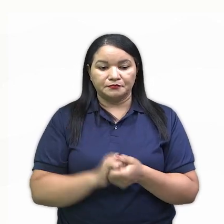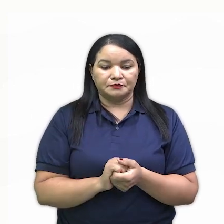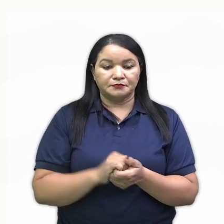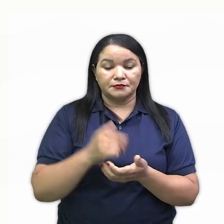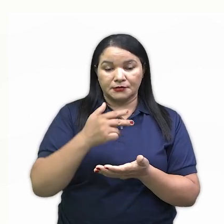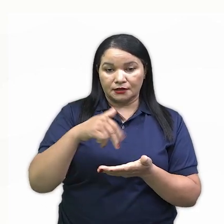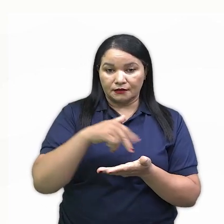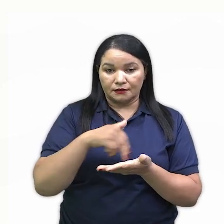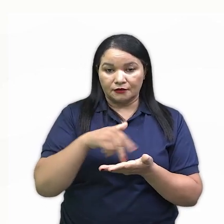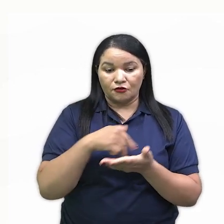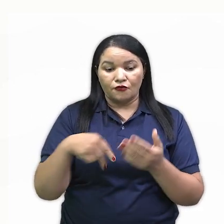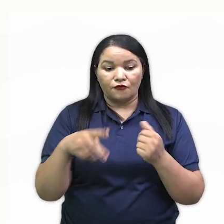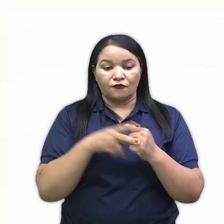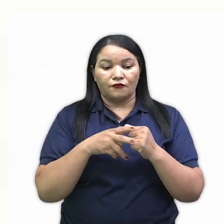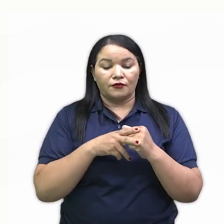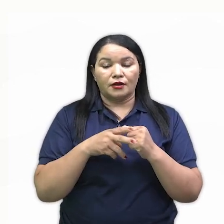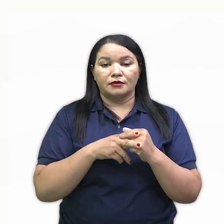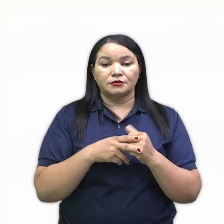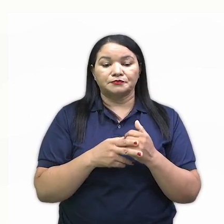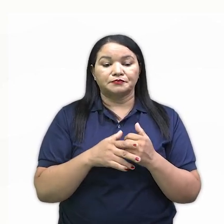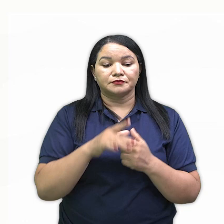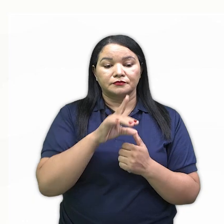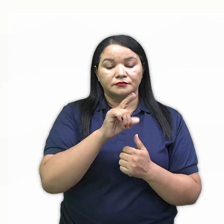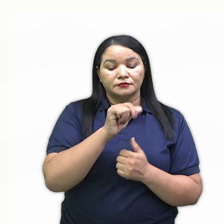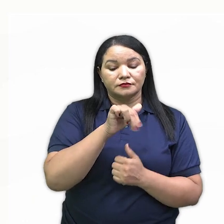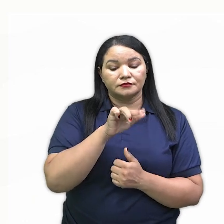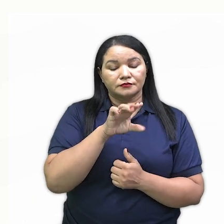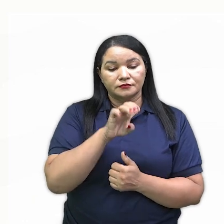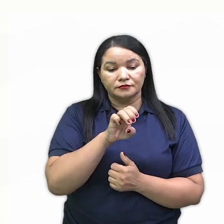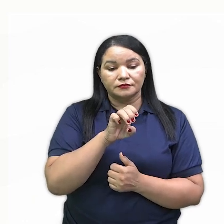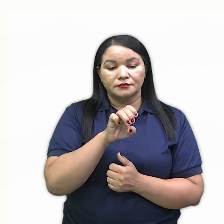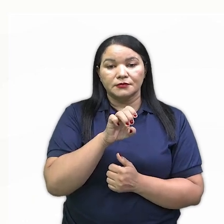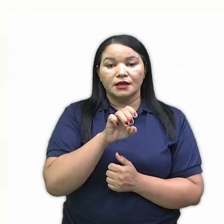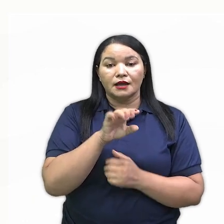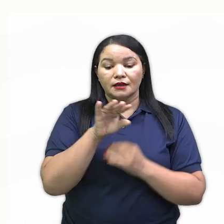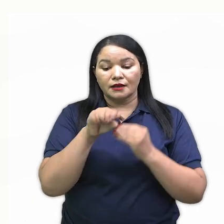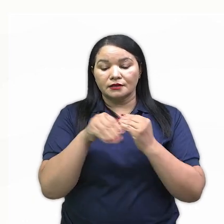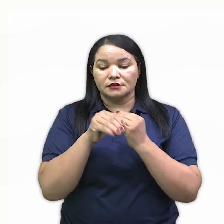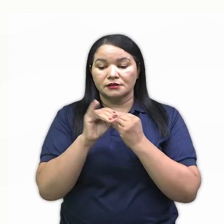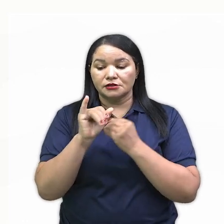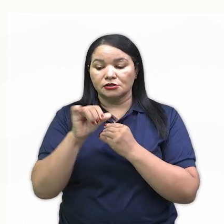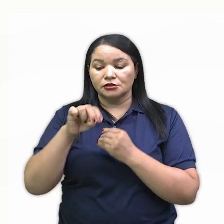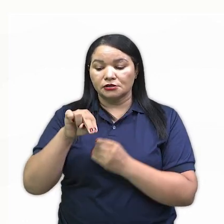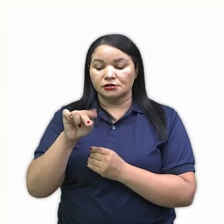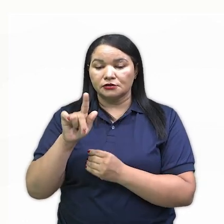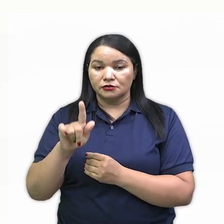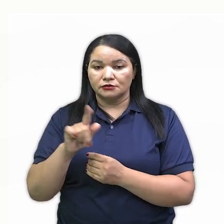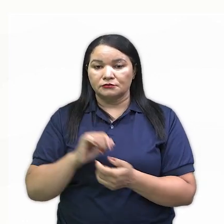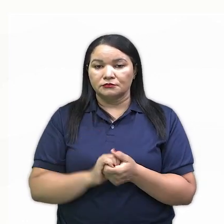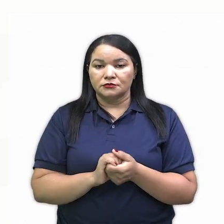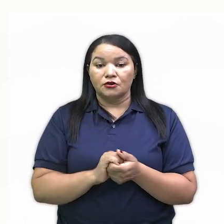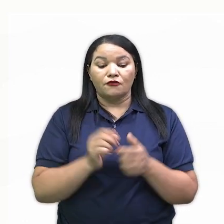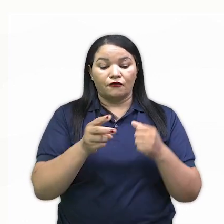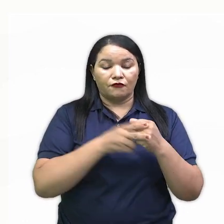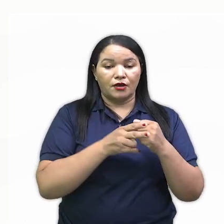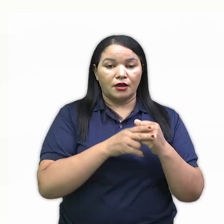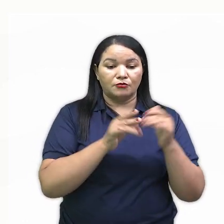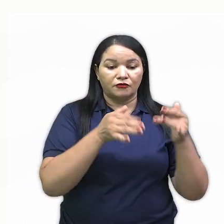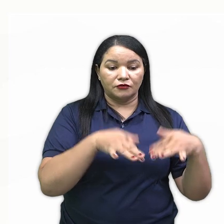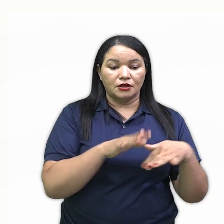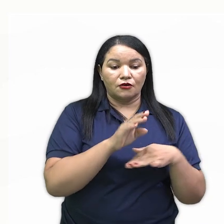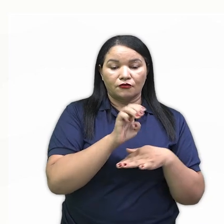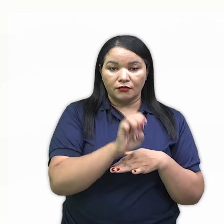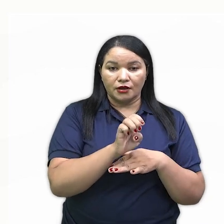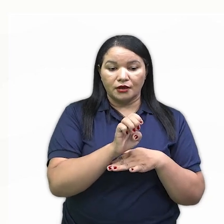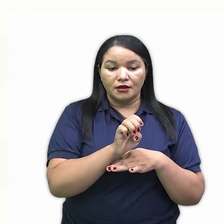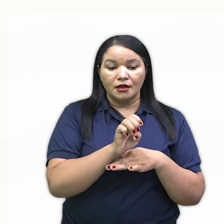Dance, dançar, dancing, dançando. Quando os verbos terminam em e, é isso que vai acontecer. O ezinho